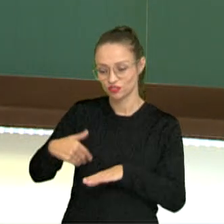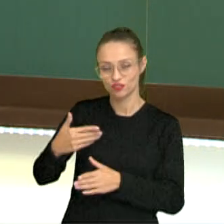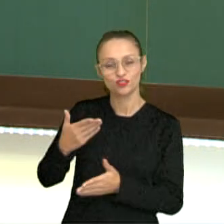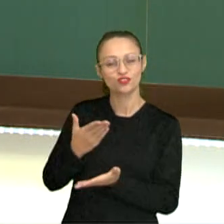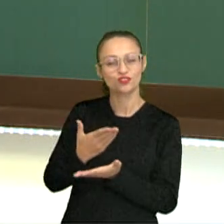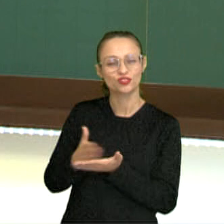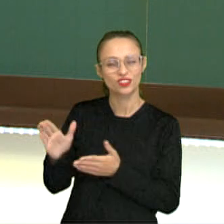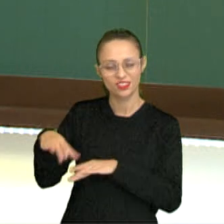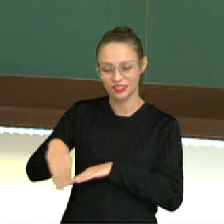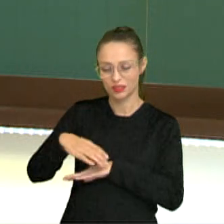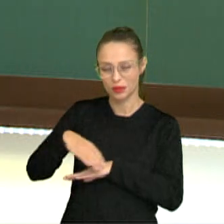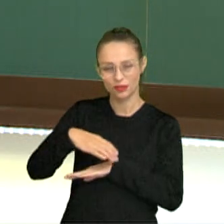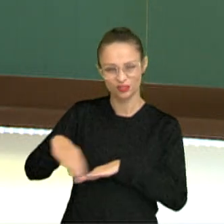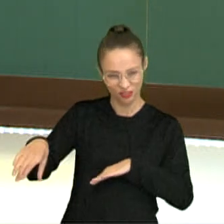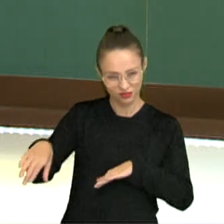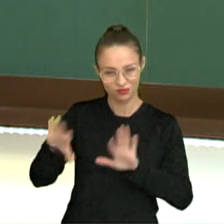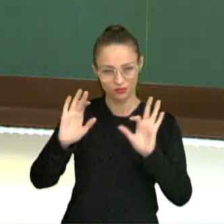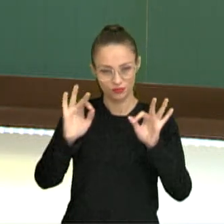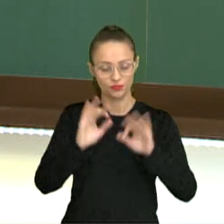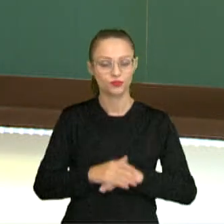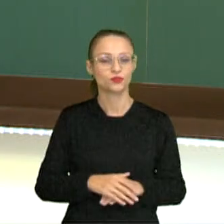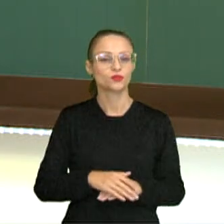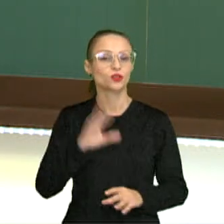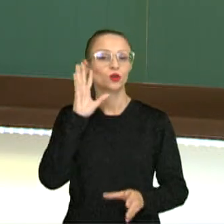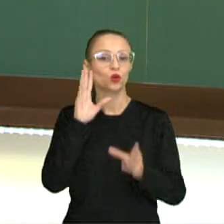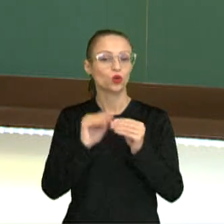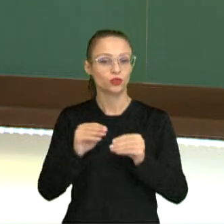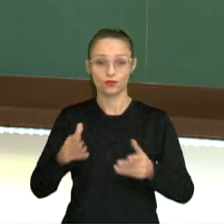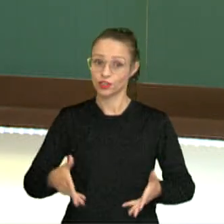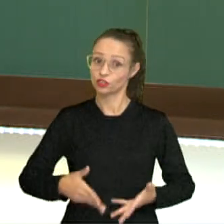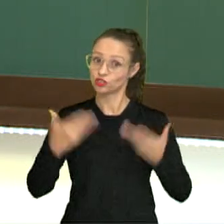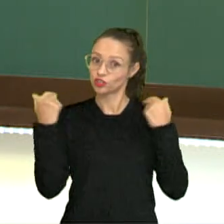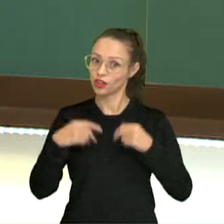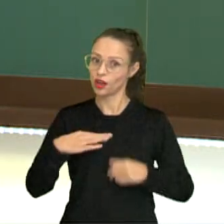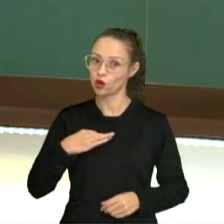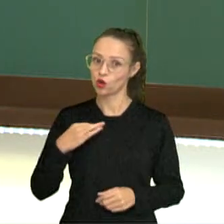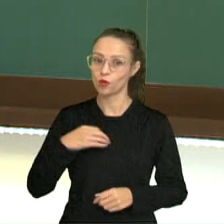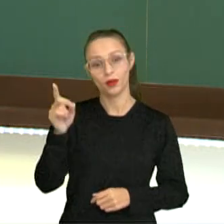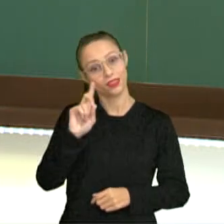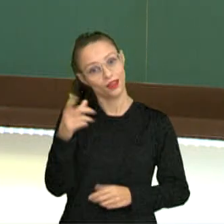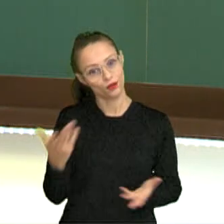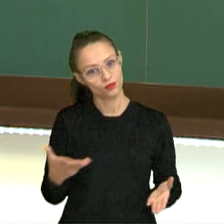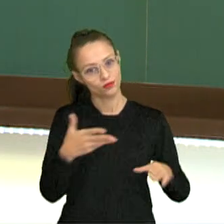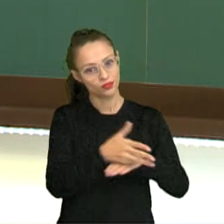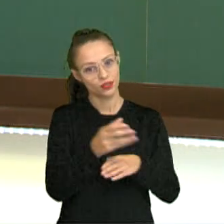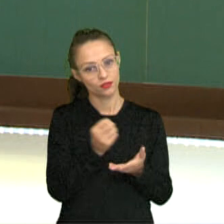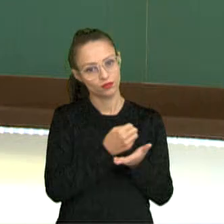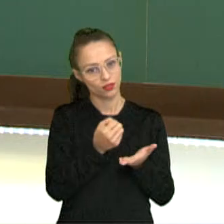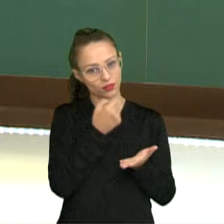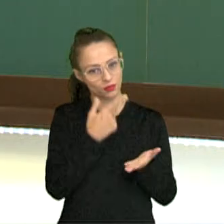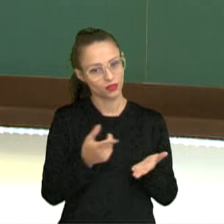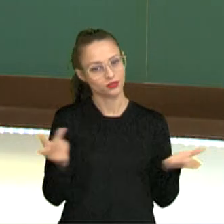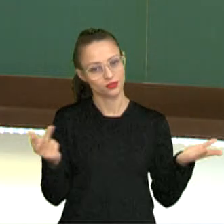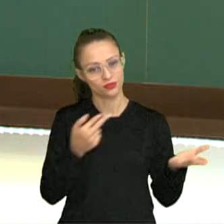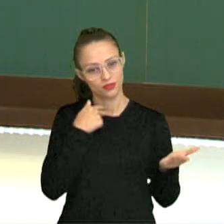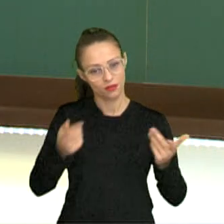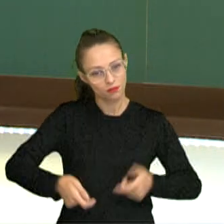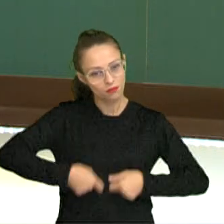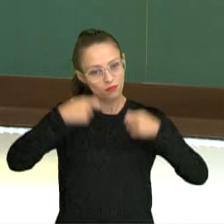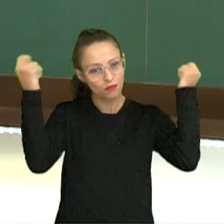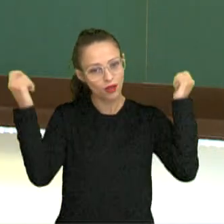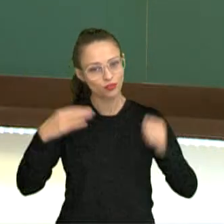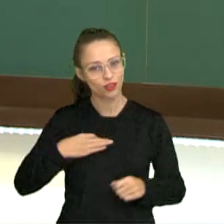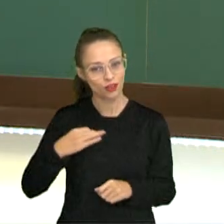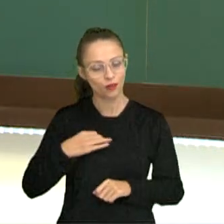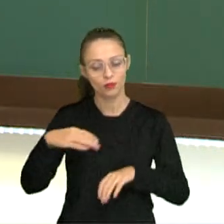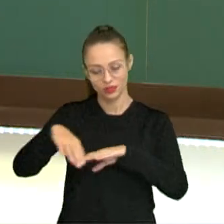né? A conclusão, não vai tirar a roupa, né? Porque a gente tá lá, vai numa farmácia, vai se pesar, não vai tirar a roupa, mas dá vontade